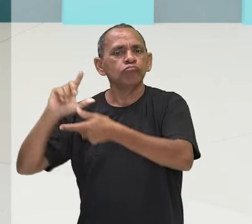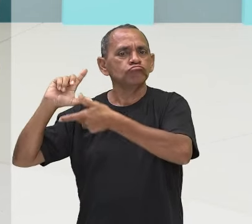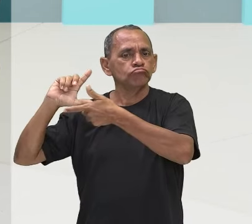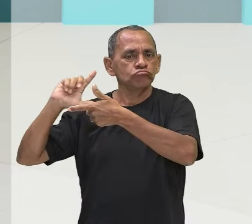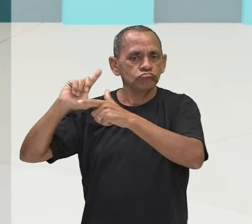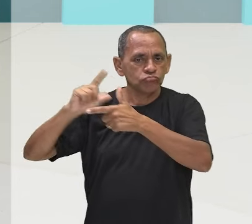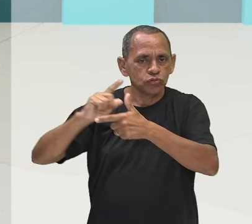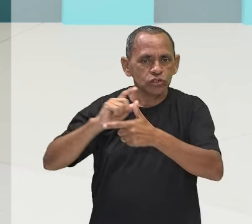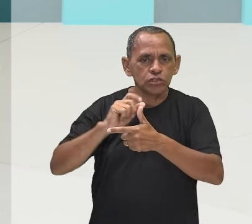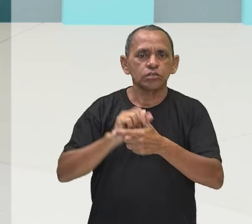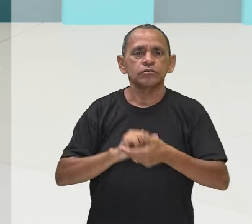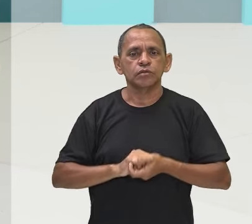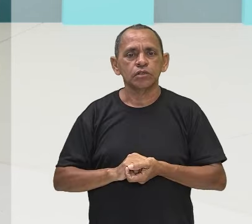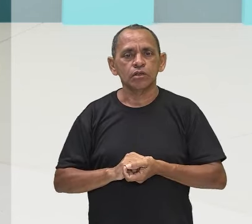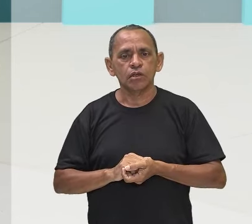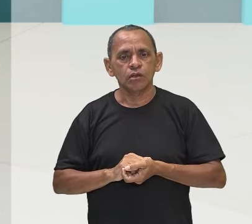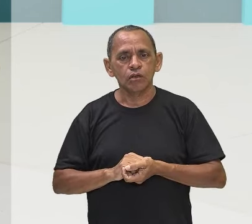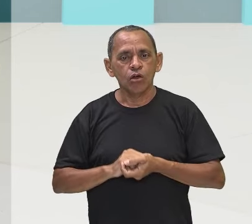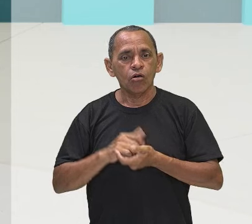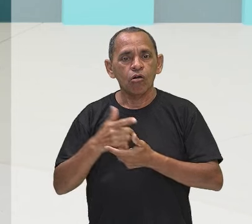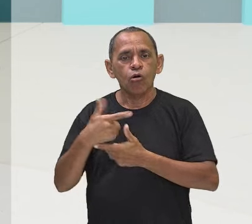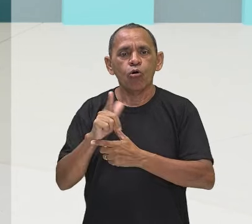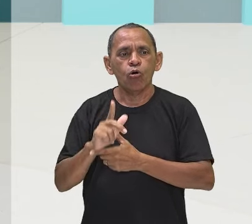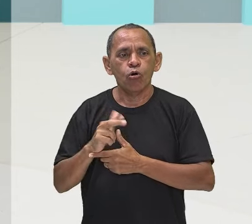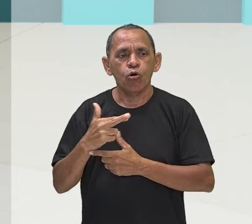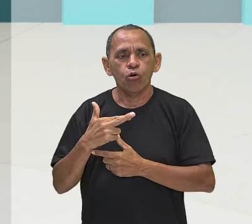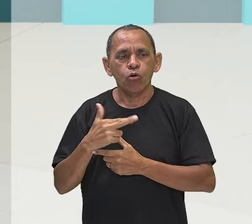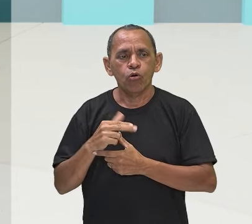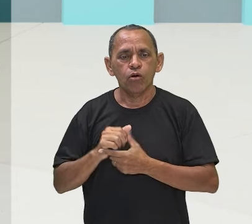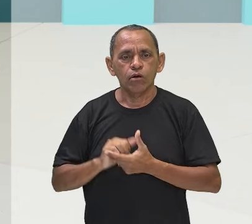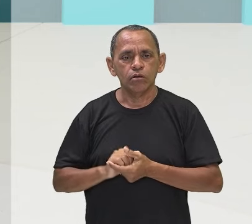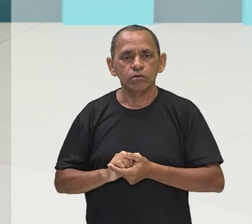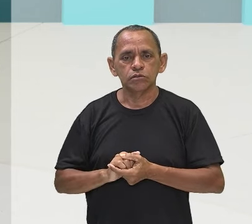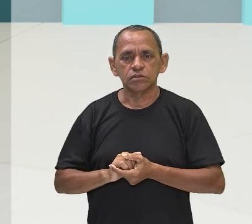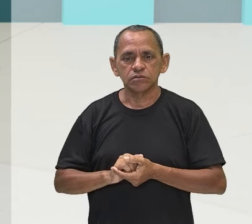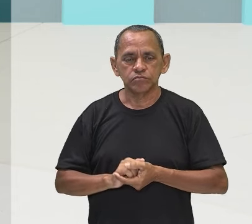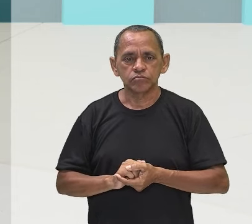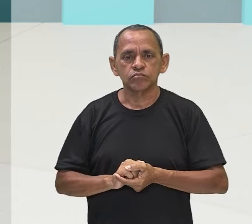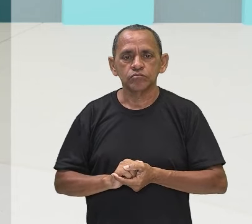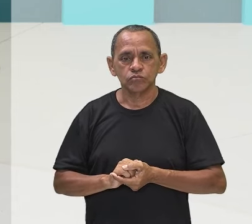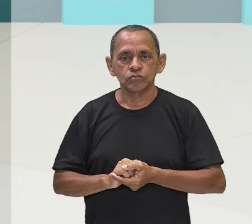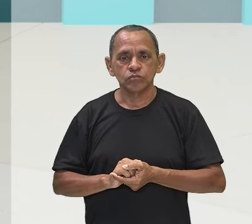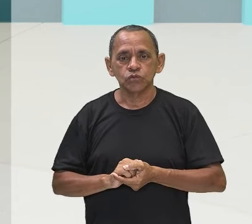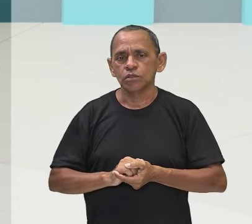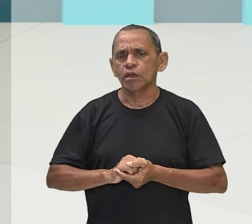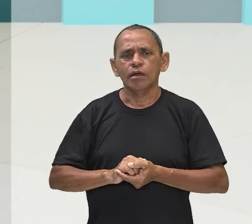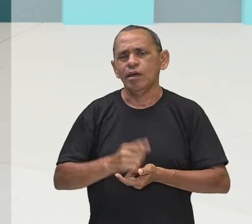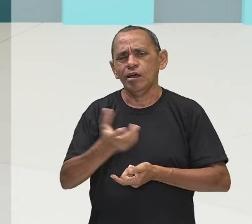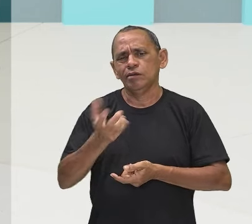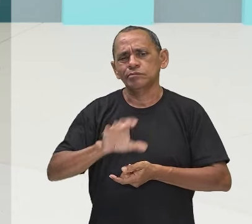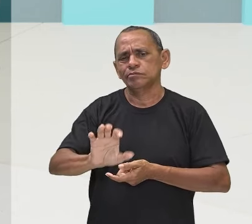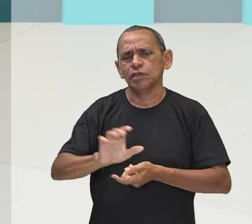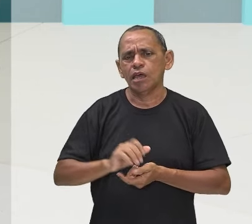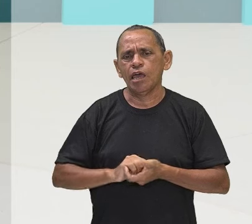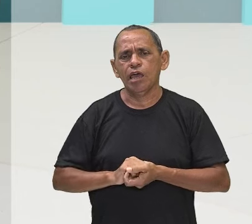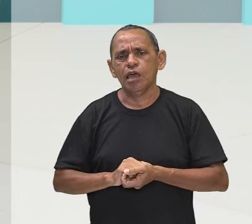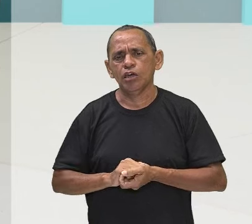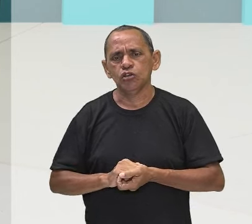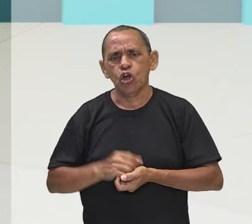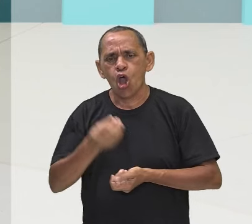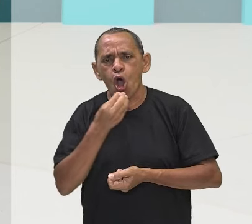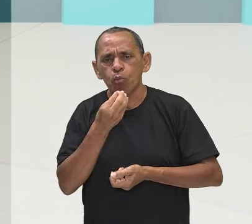forma alguma. Eu, pelo menos, quando fico muito chateada e eu não quero algo, eu digo assim, não quero, não, já foi a oportunidade. Então, basicamente, essa